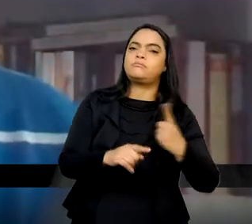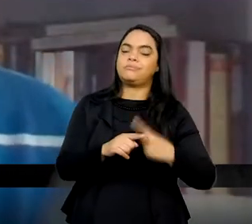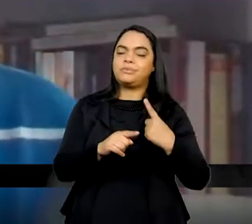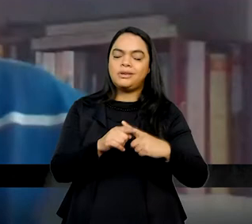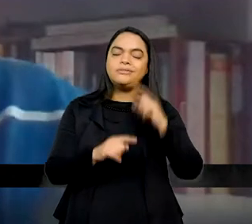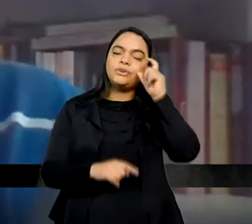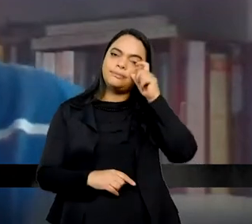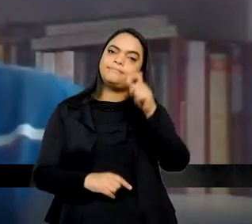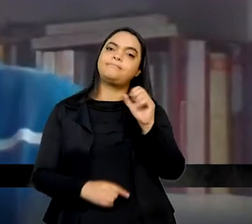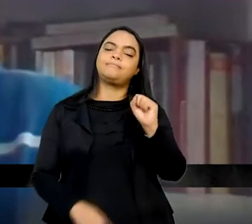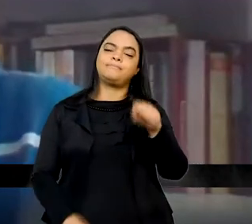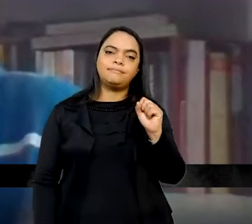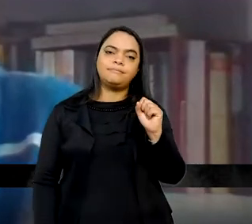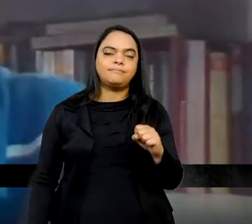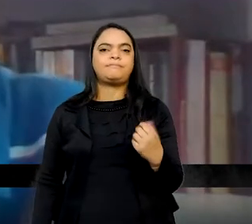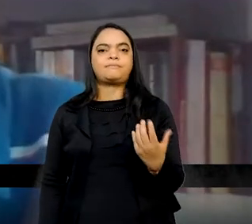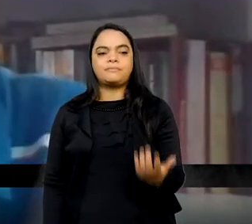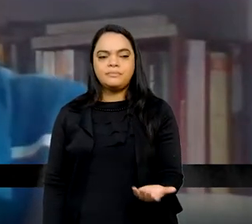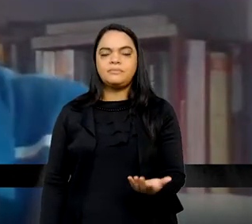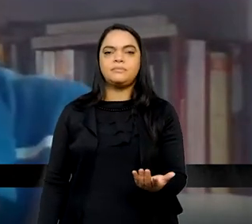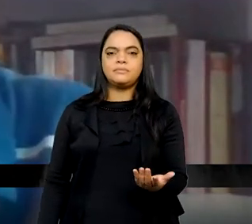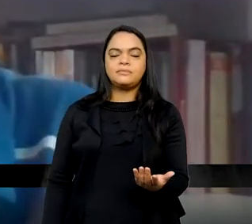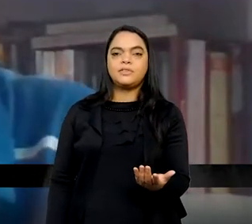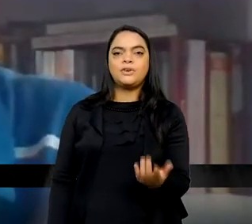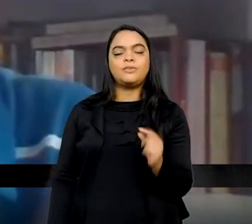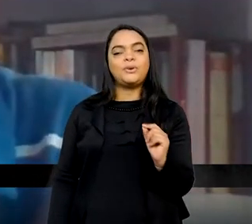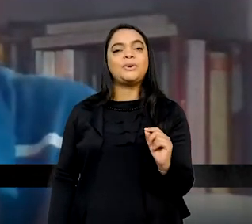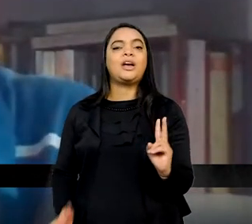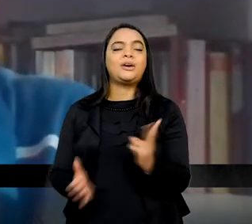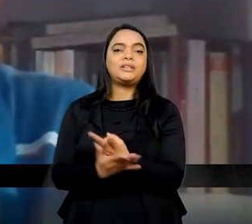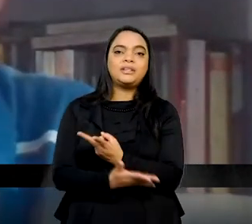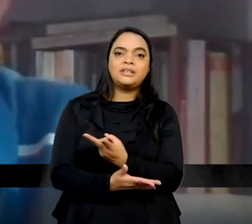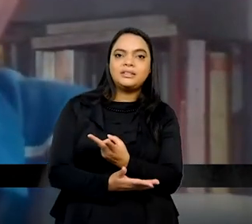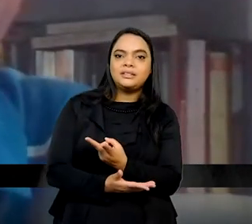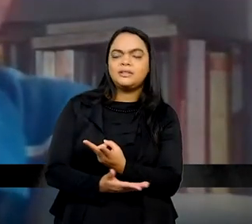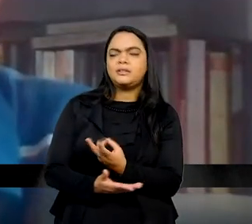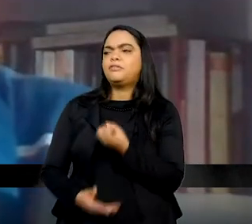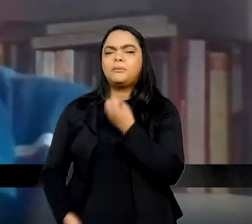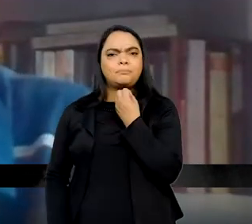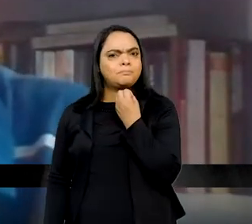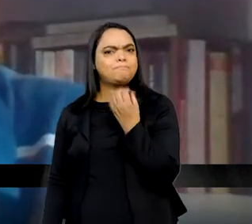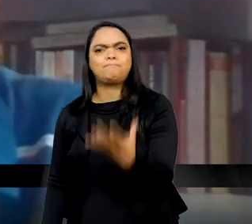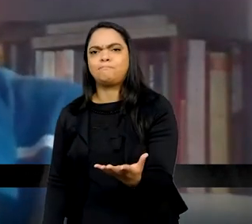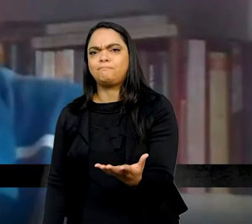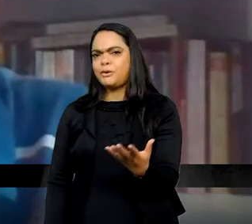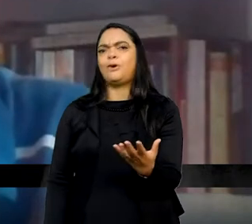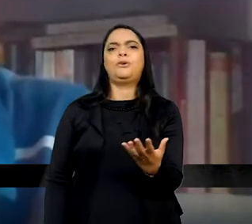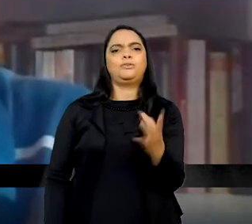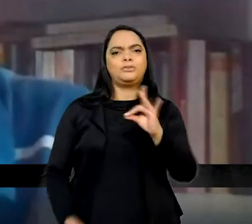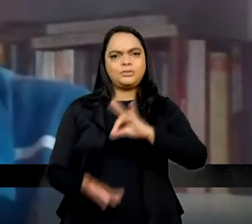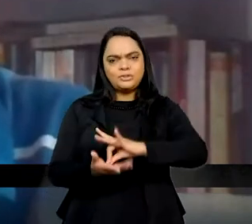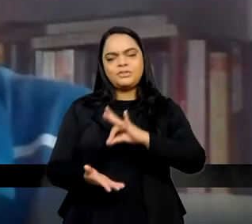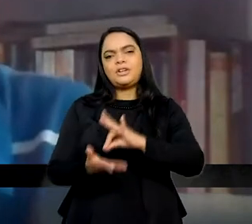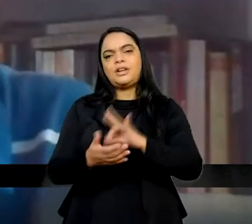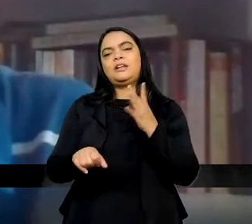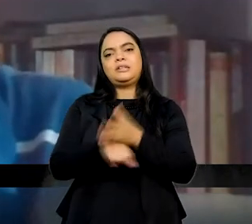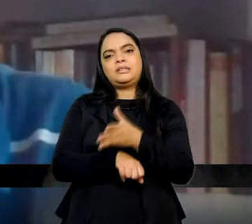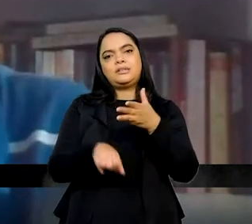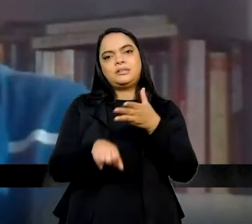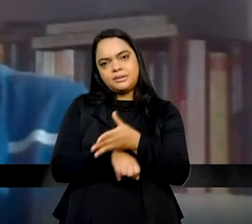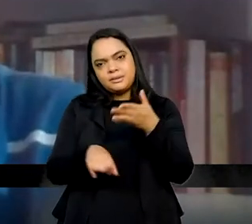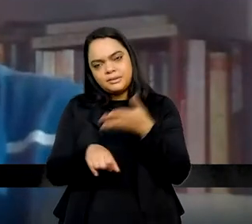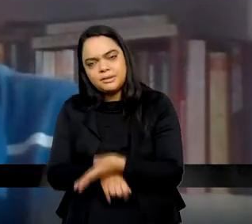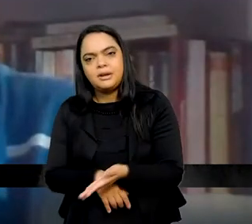bastante interessante, né? Então, foi, digamos assim, muito bom essa participação,